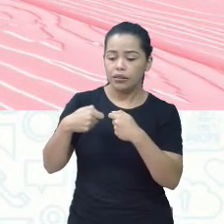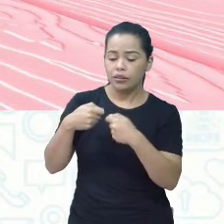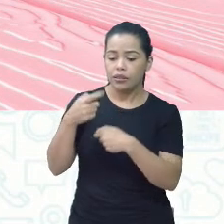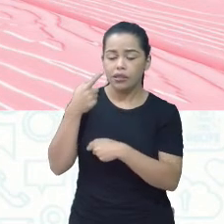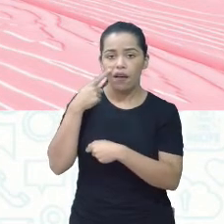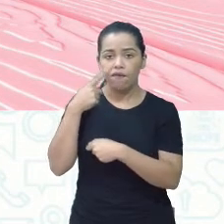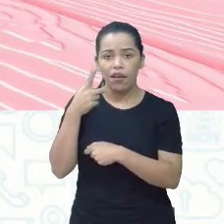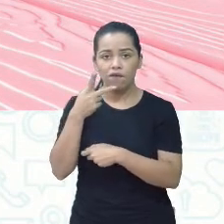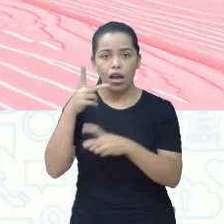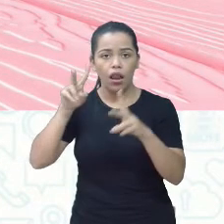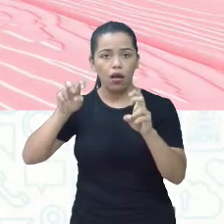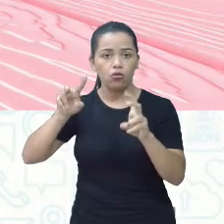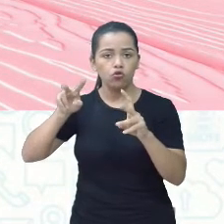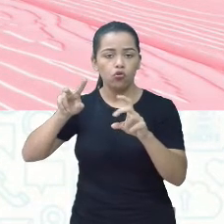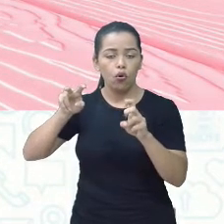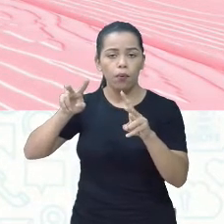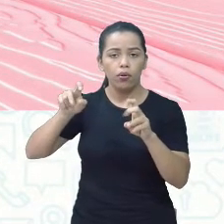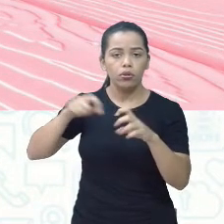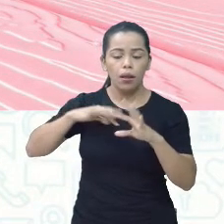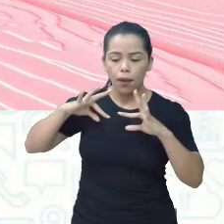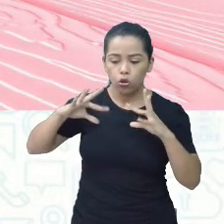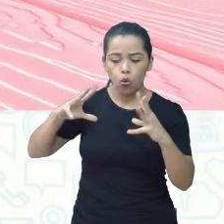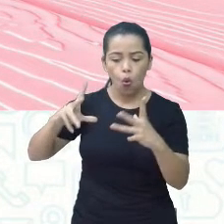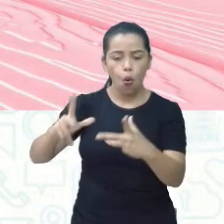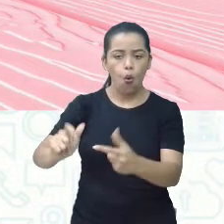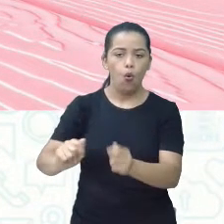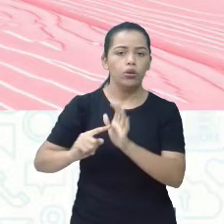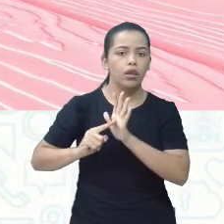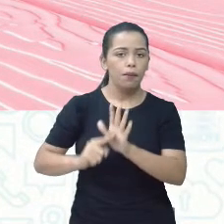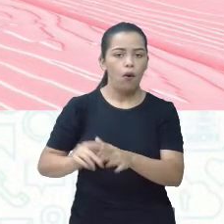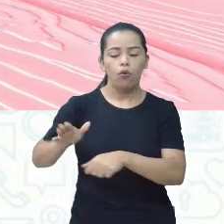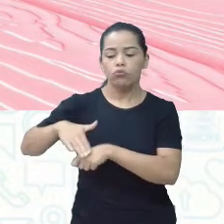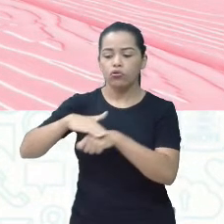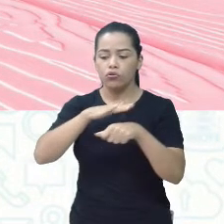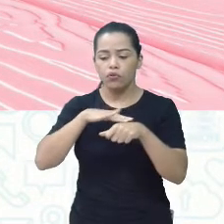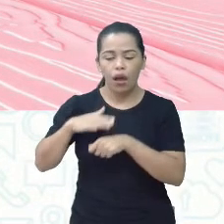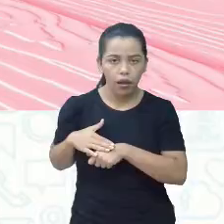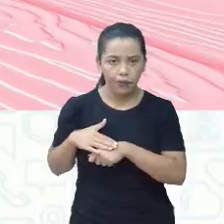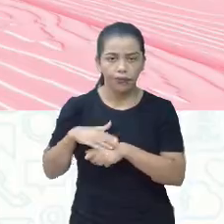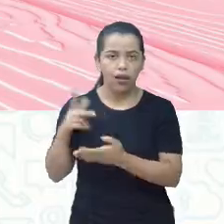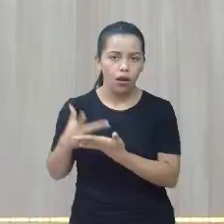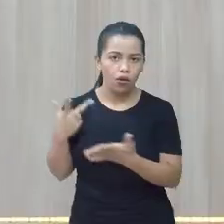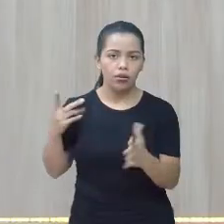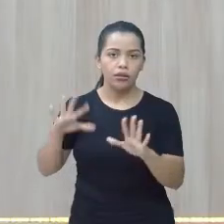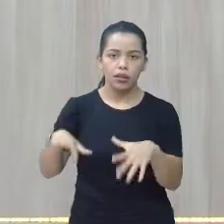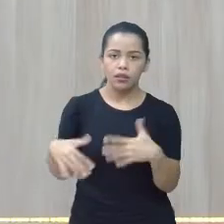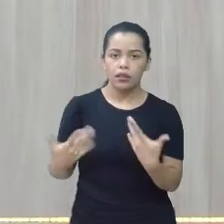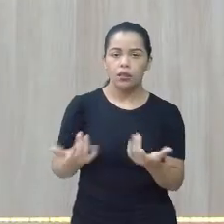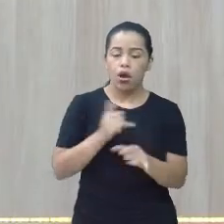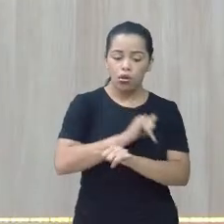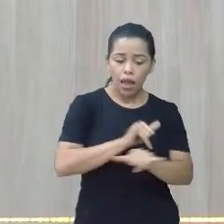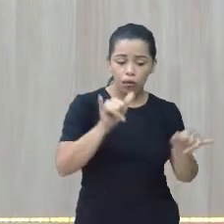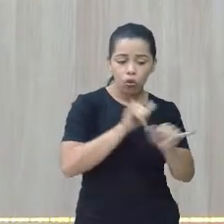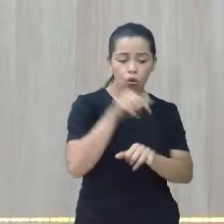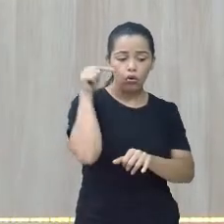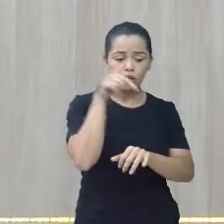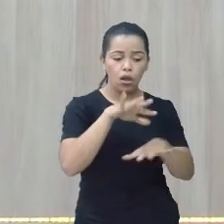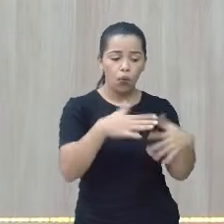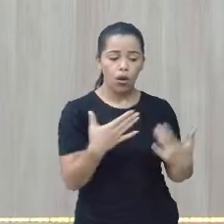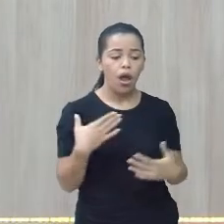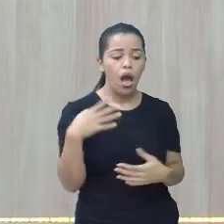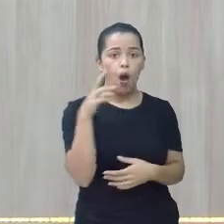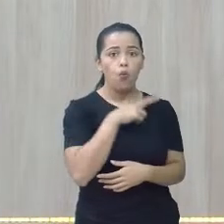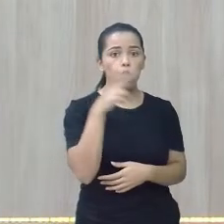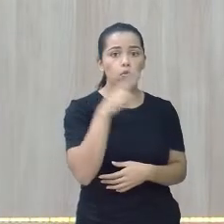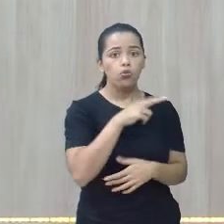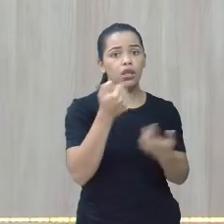dessa maneira, isente-se da apresentação dos fatos. Olha, na notícia, pela urgência da necessidade de propagar